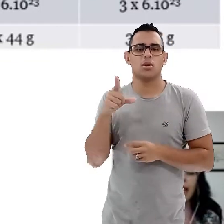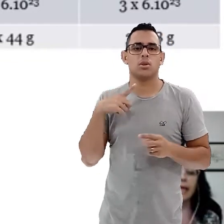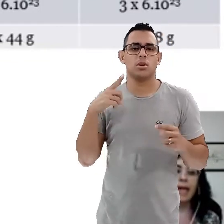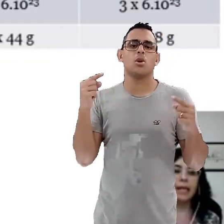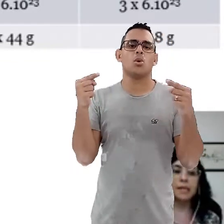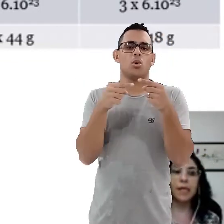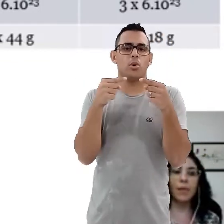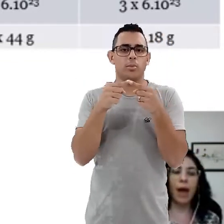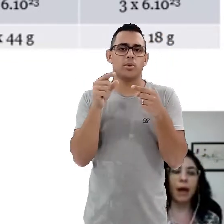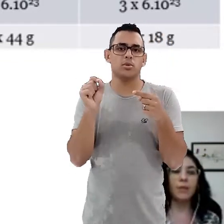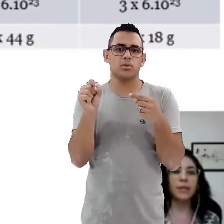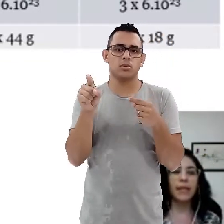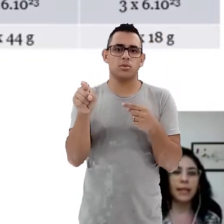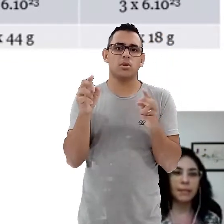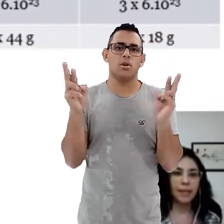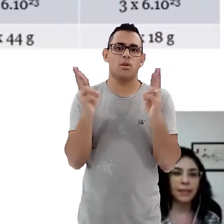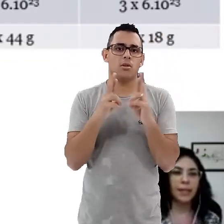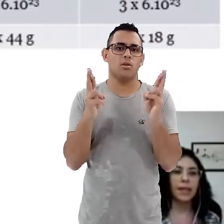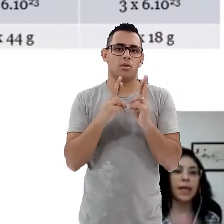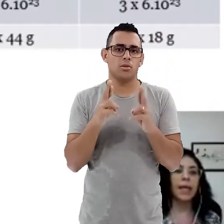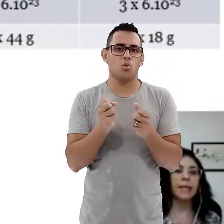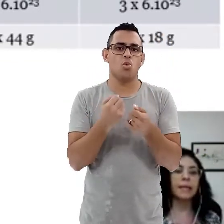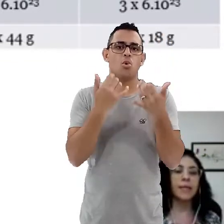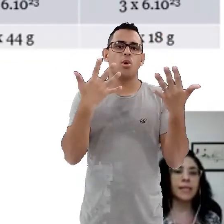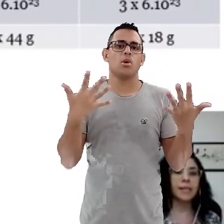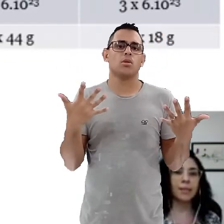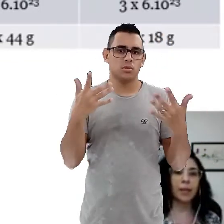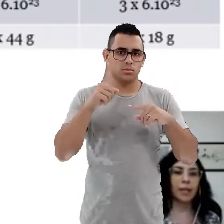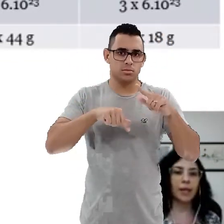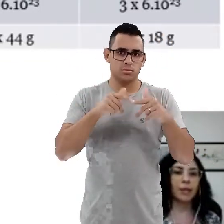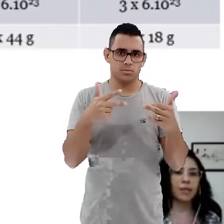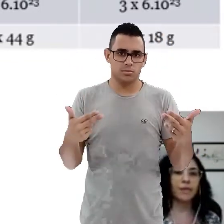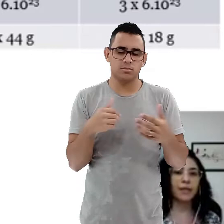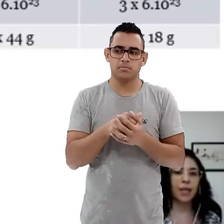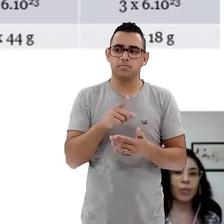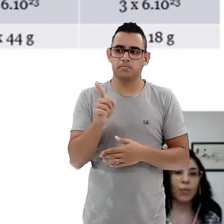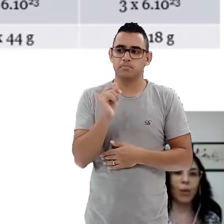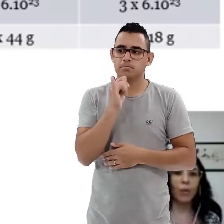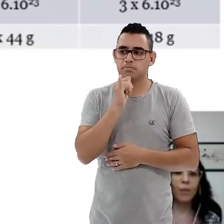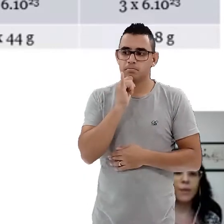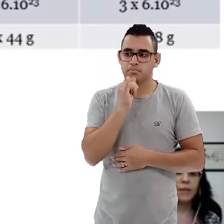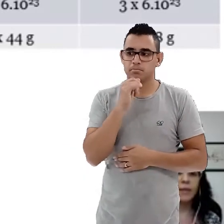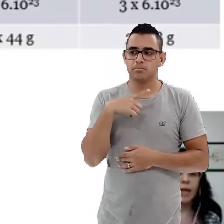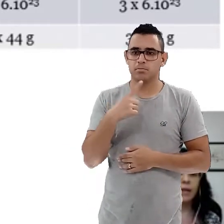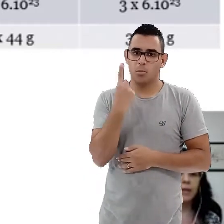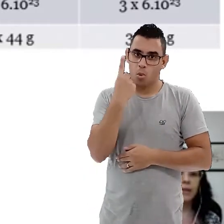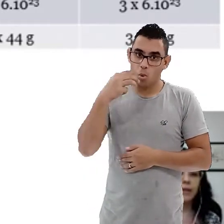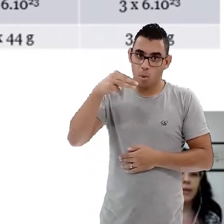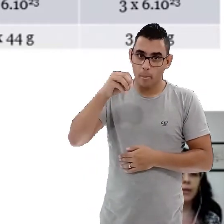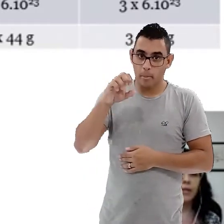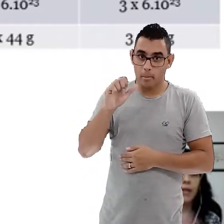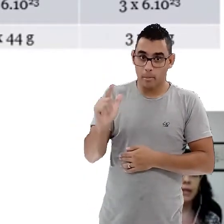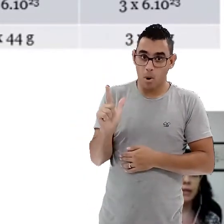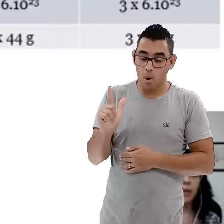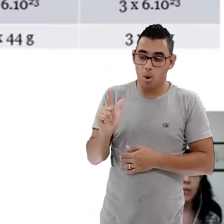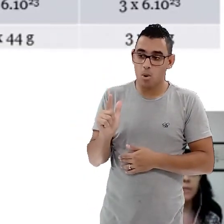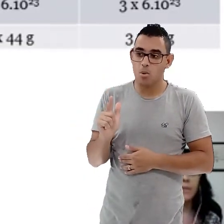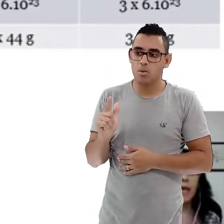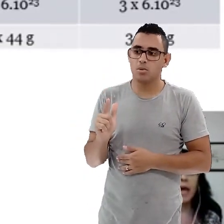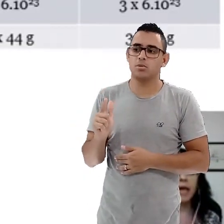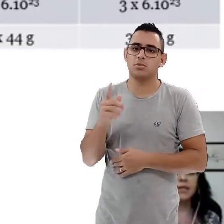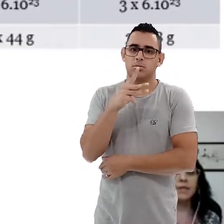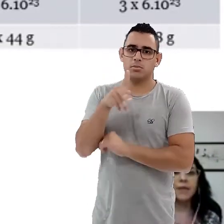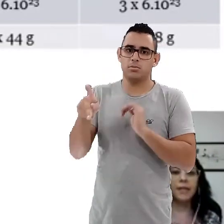associar em relação à quantidade de matéria. Então, nesse exemplo aqui, ó, a gente vai ter 1 mol, tá? Então, aqui, ó, de